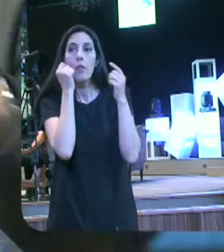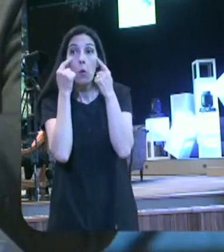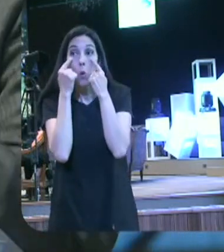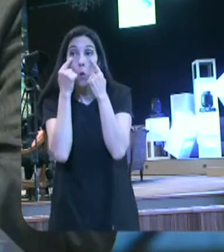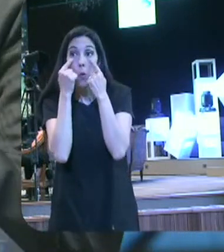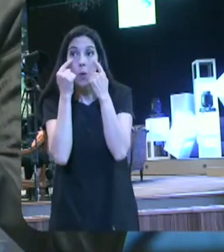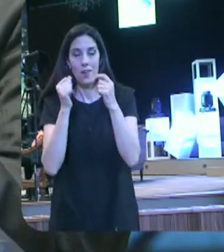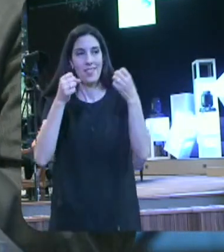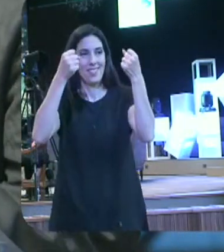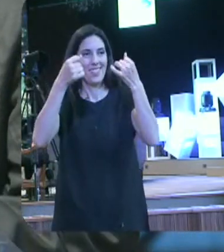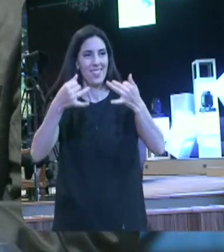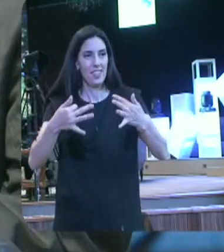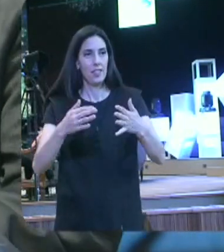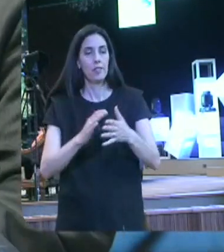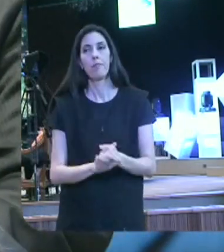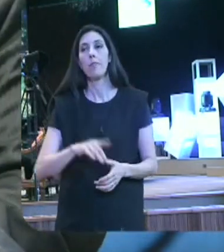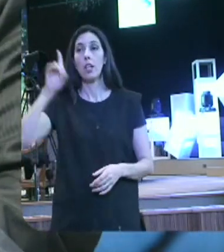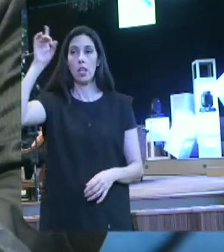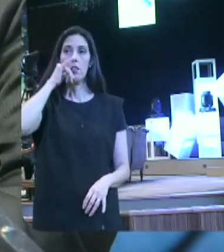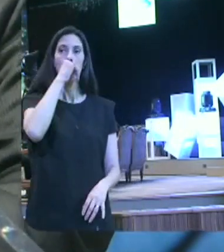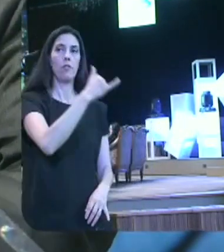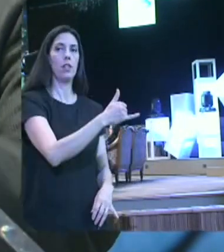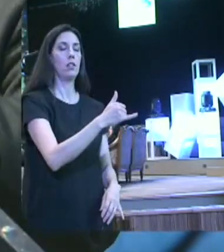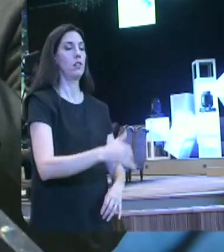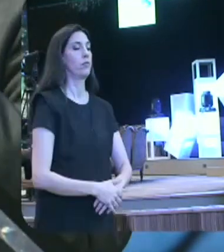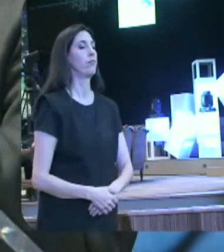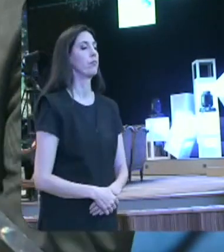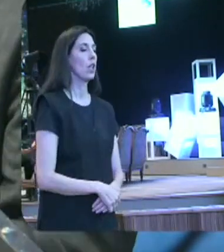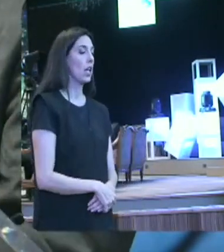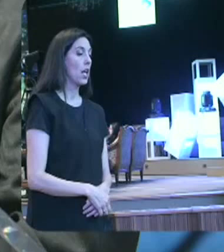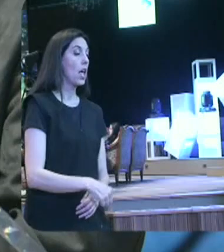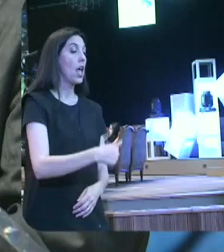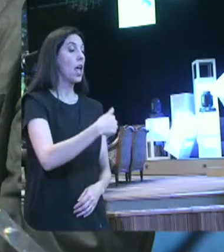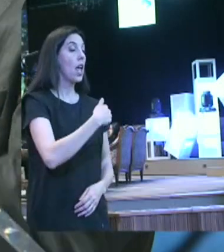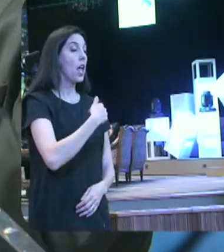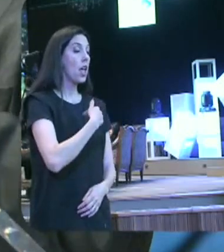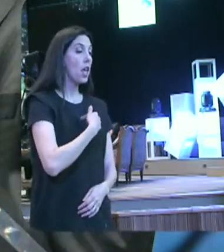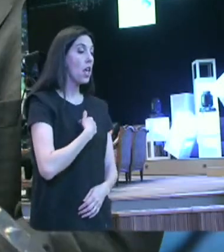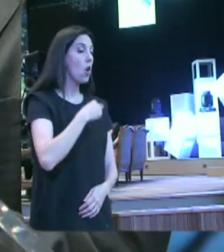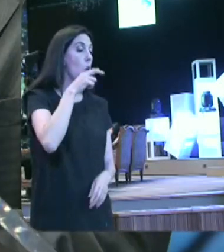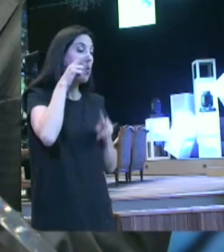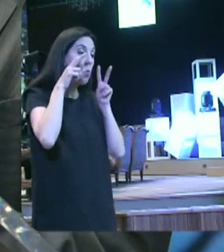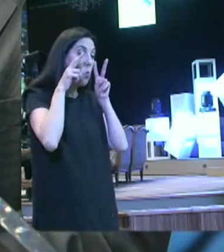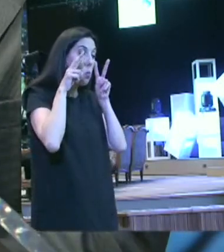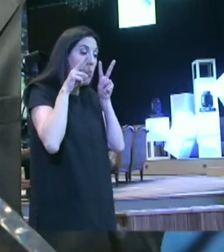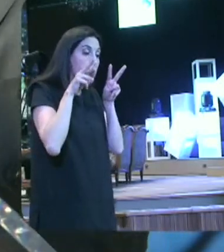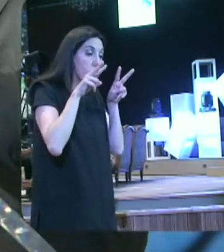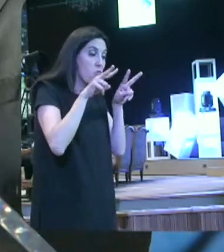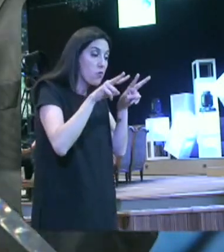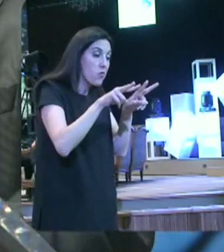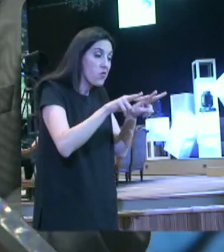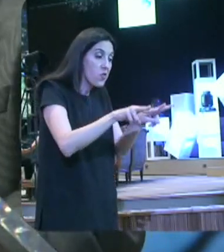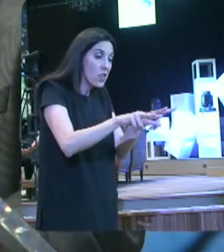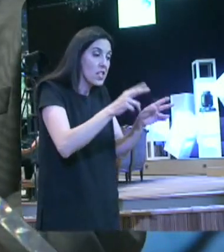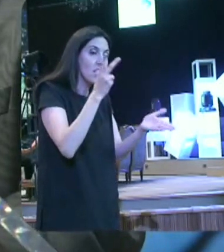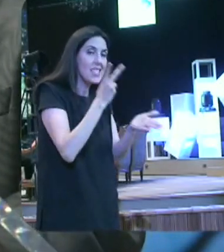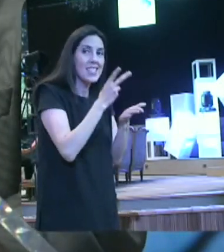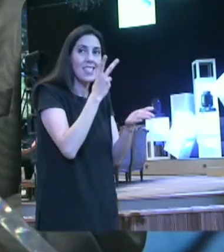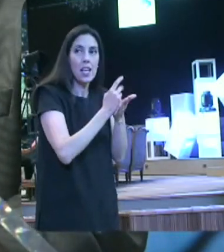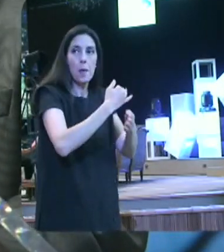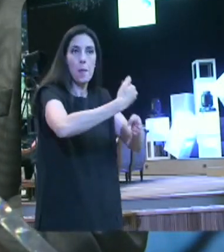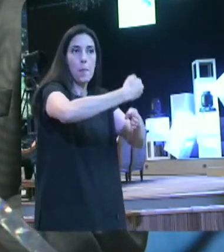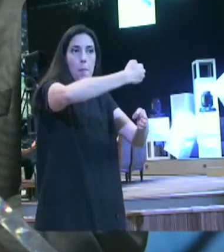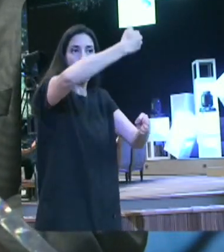O Senhor vai dizer a Jerusalém: eu não tiro os meus olhos dos seus muros.